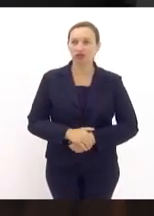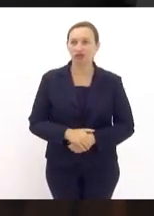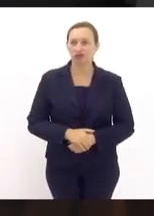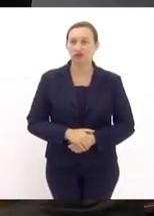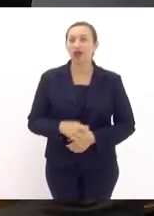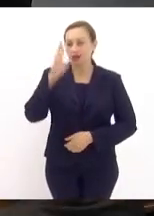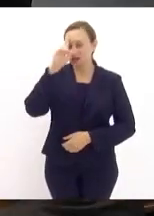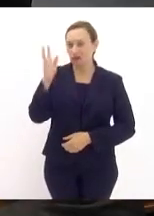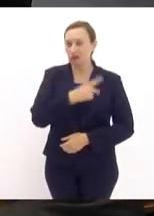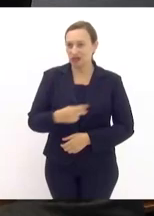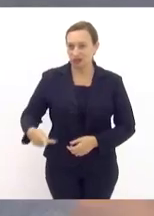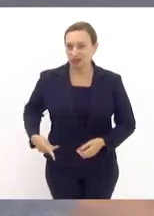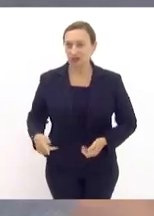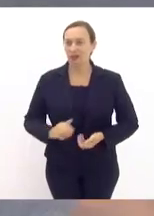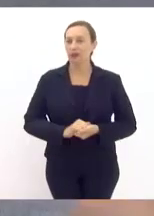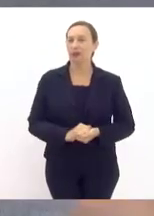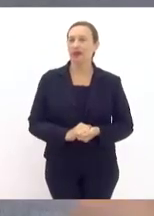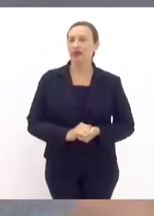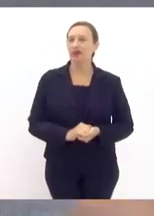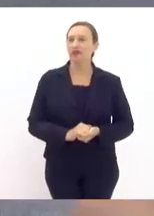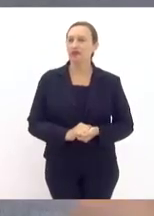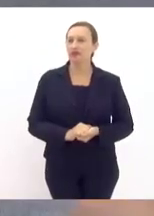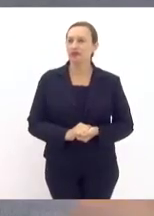Senhor presidente,